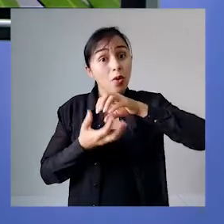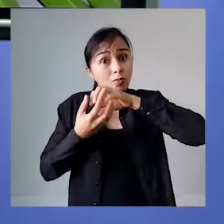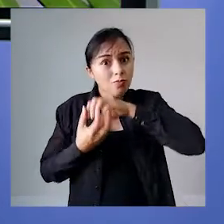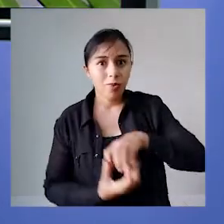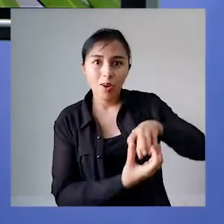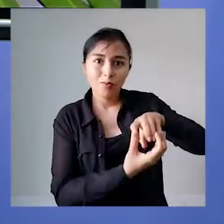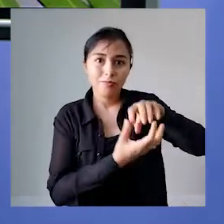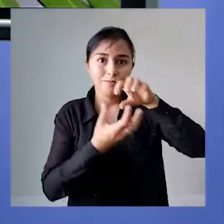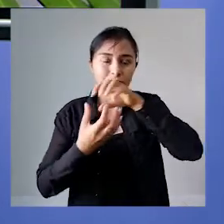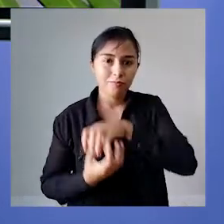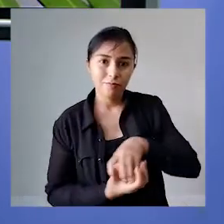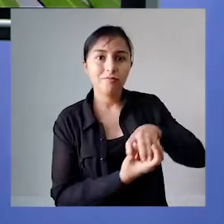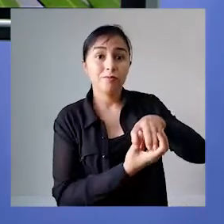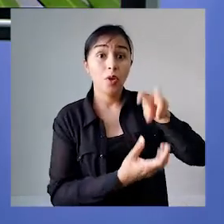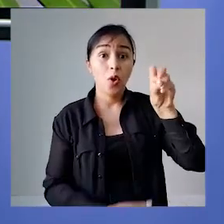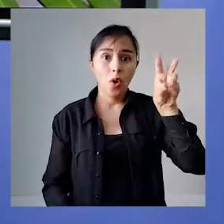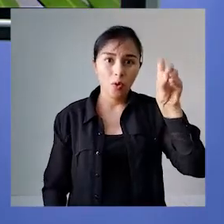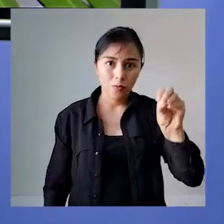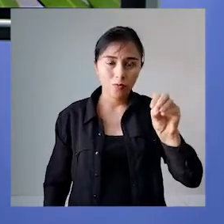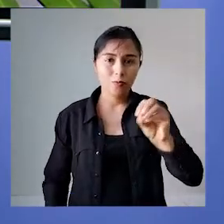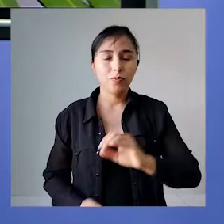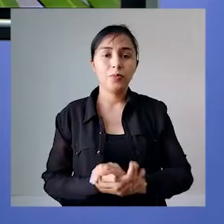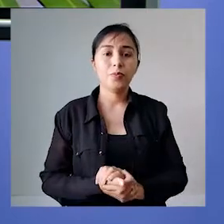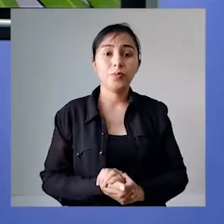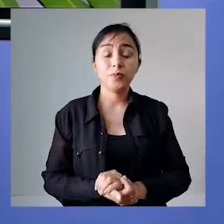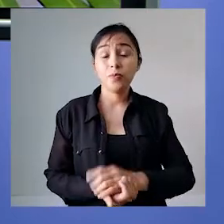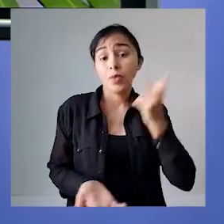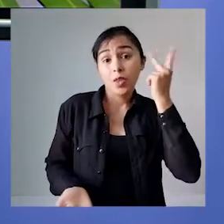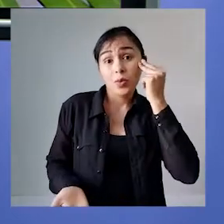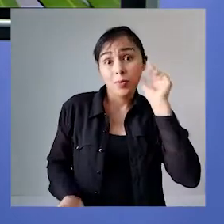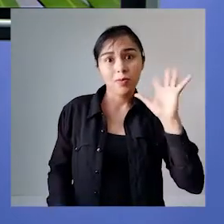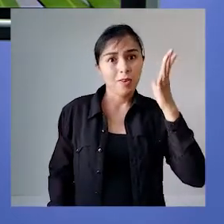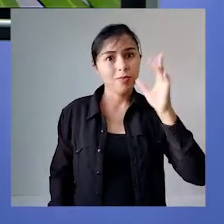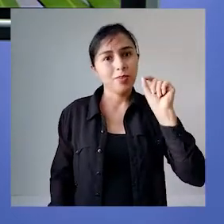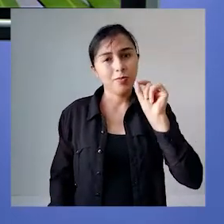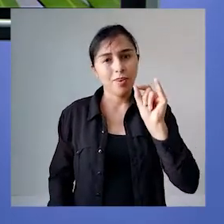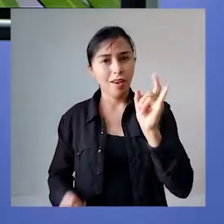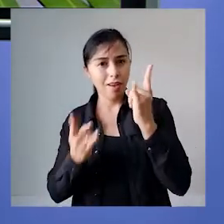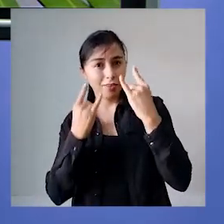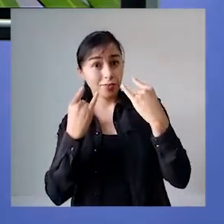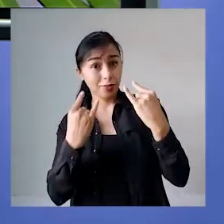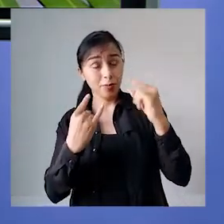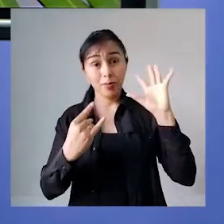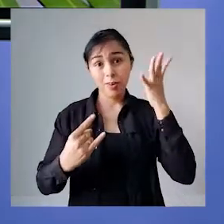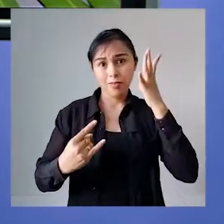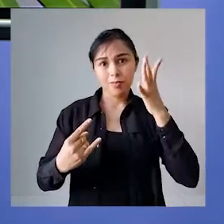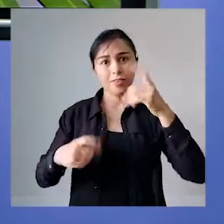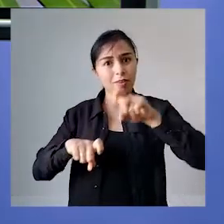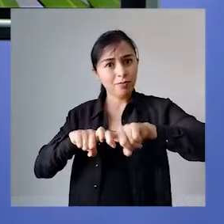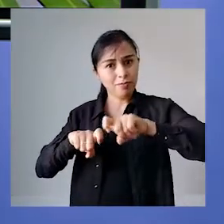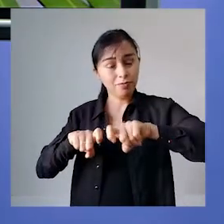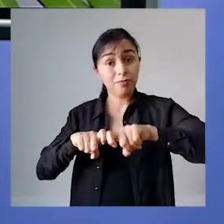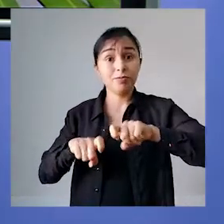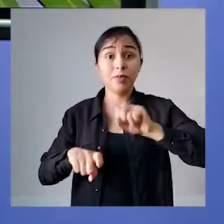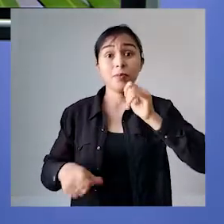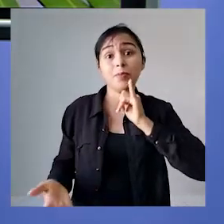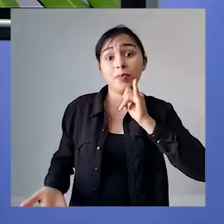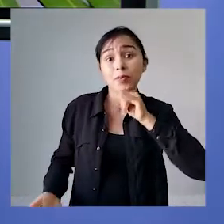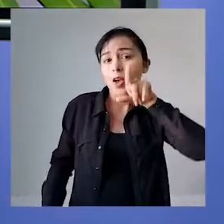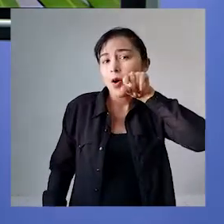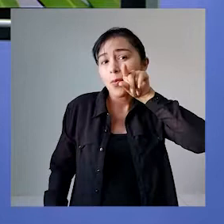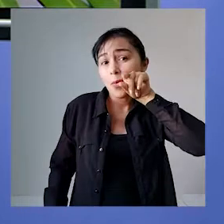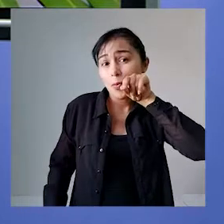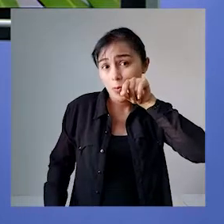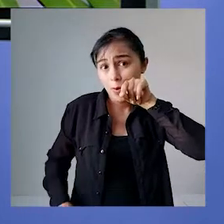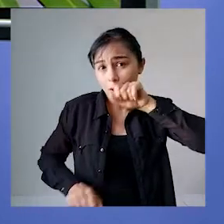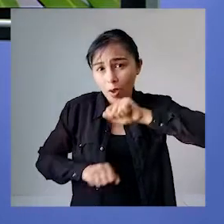os rituais de acasalamento. Então, um exemplo muito conhecido é o pavão. Quanto mais colorido, quanto maior a plumagem, mais atenção ele